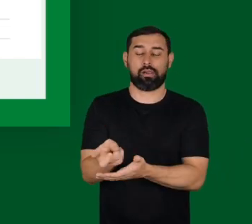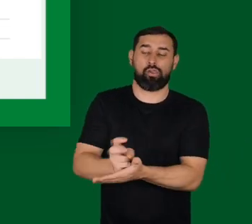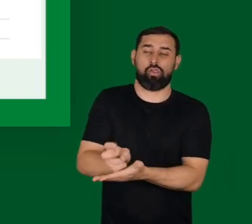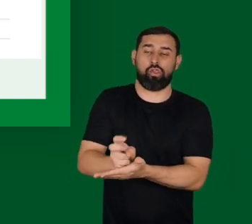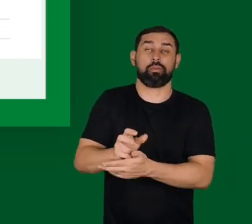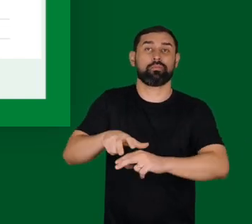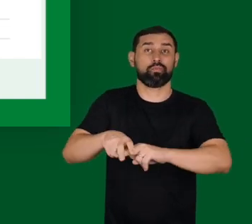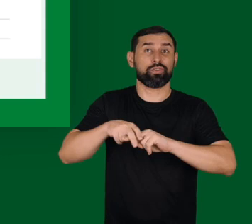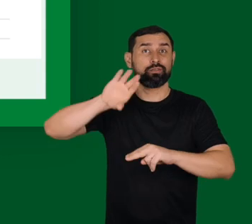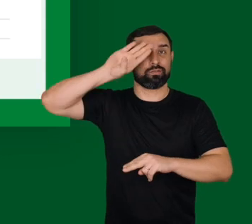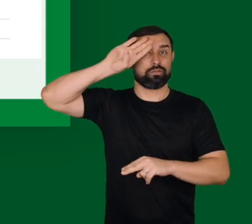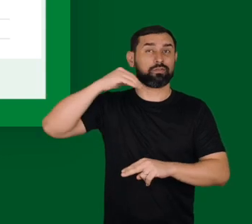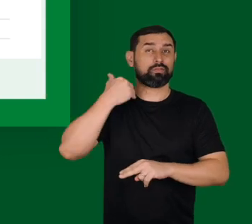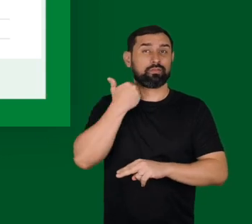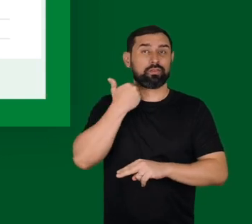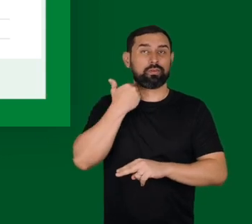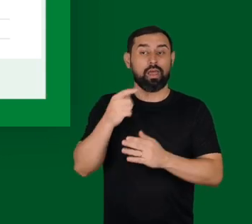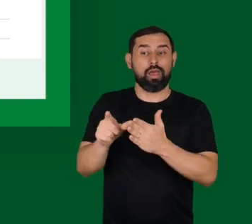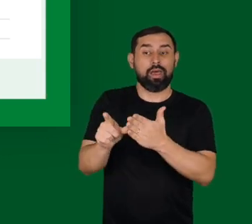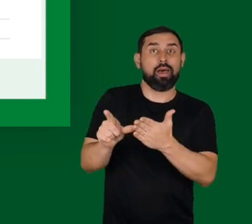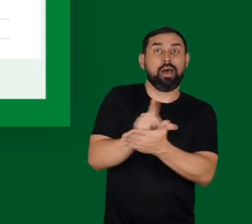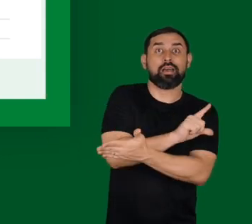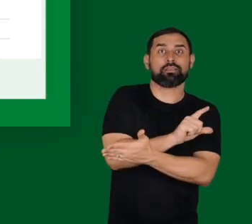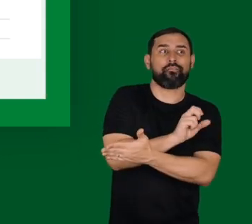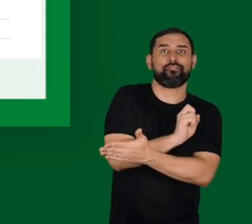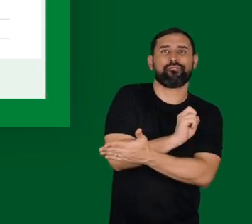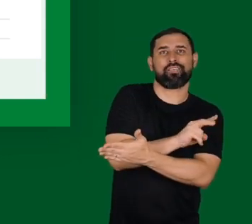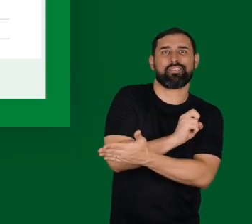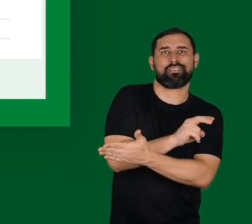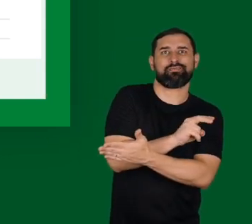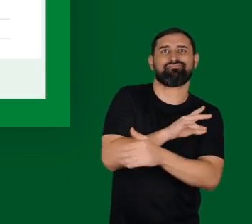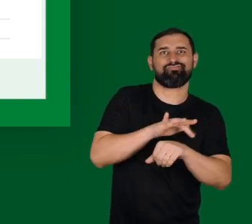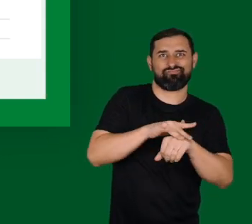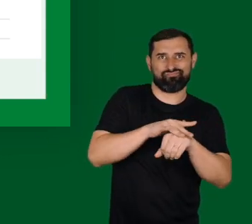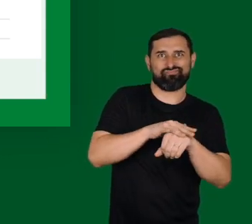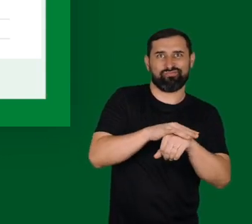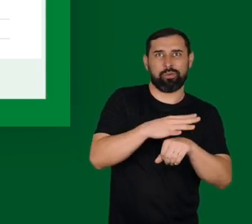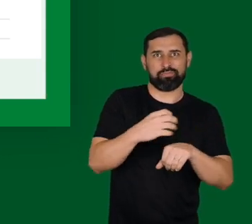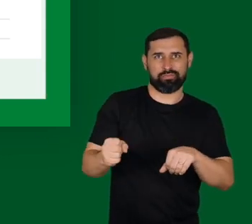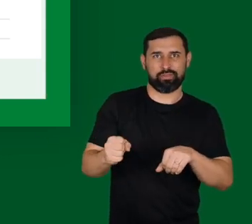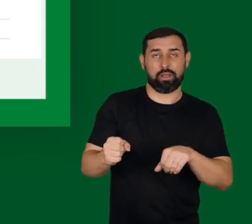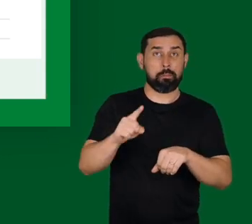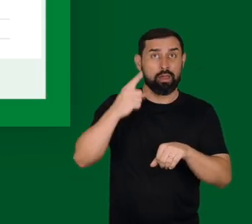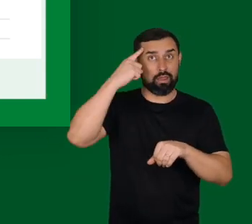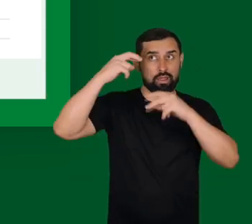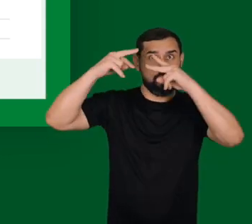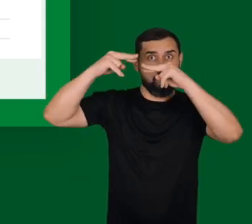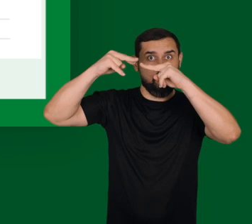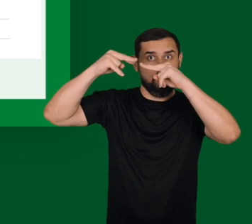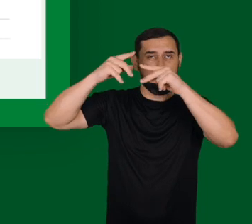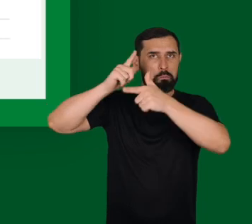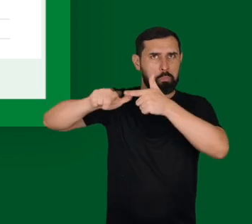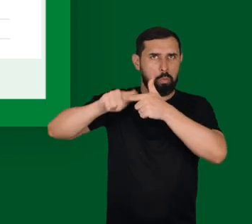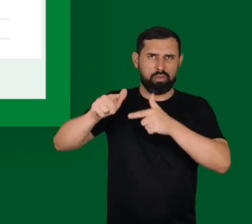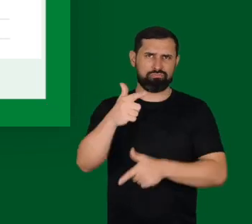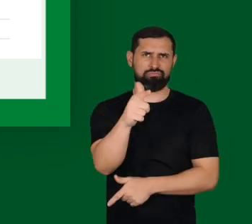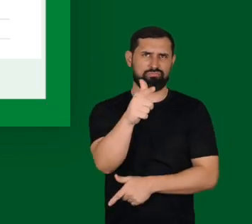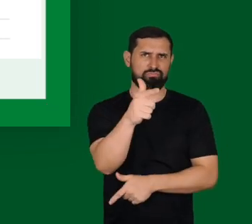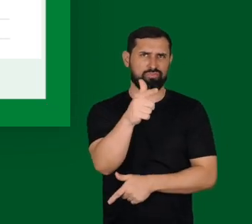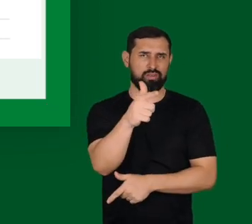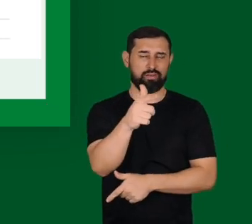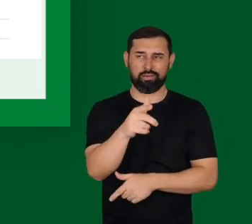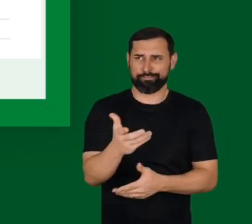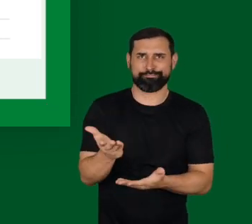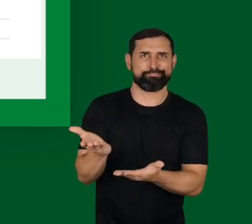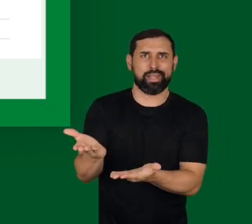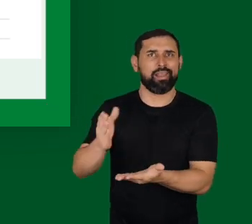sequelas, né? O estado epilético focal, a gente deve tratar e garantir que ele se resolva em até 10